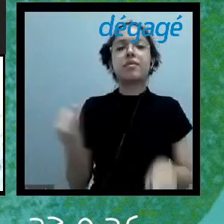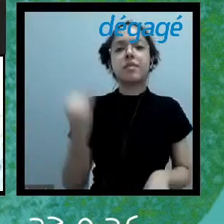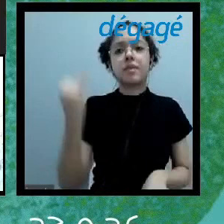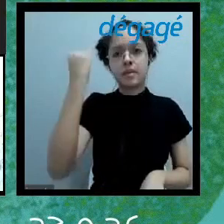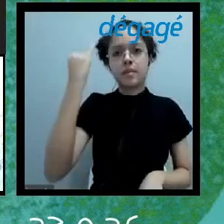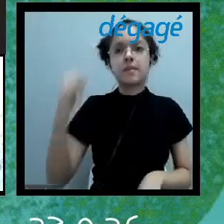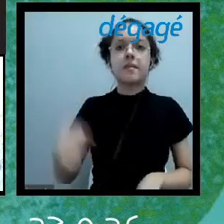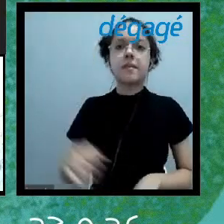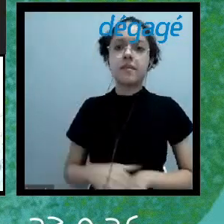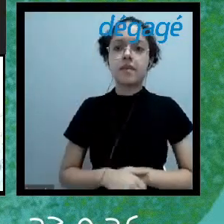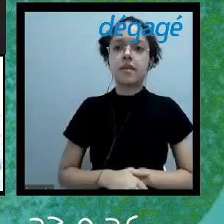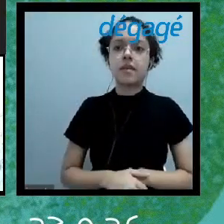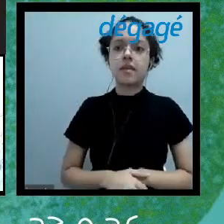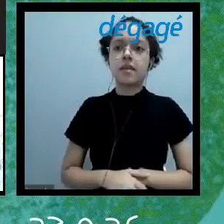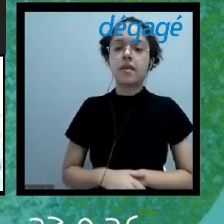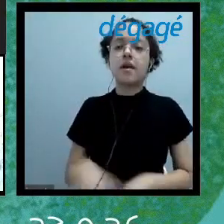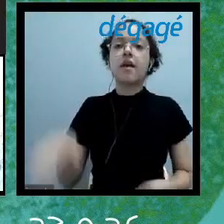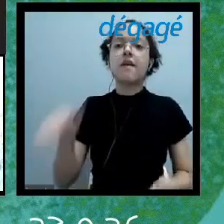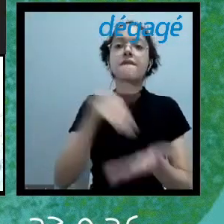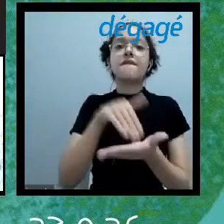palavra final. Eu queria só comentar